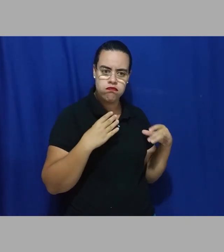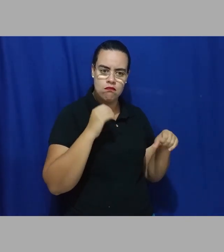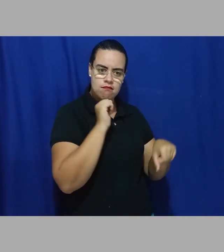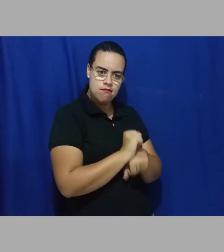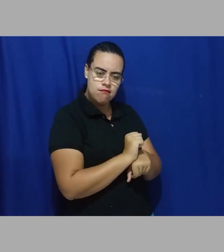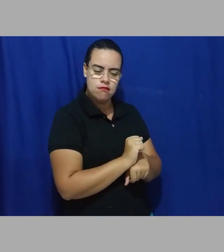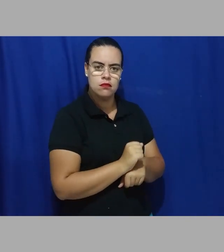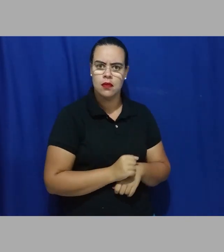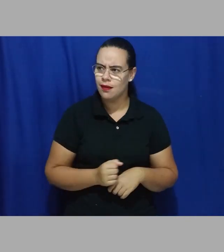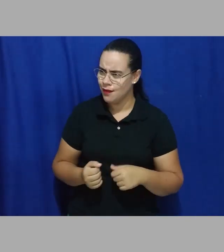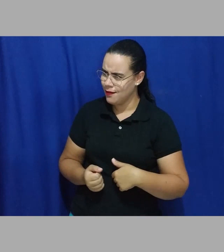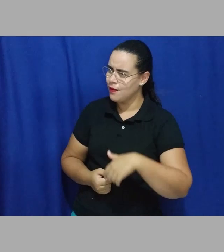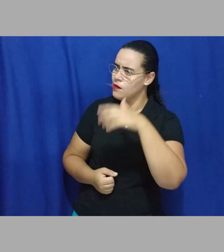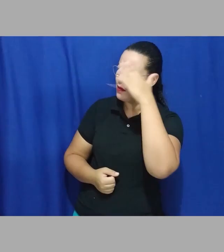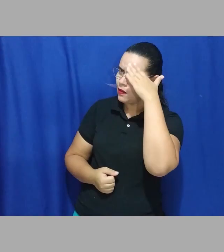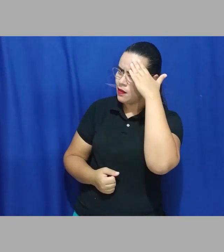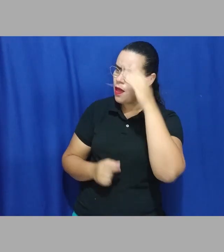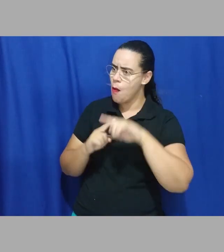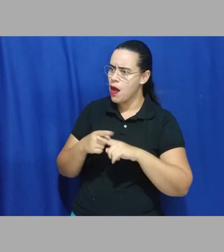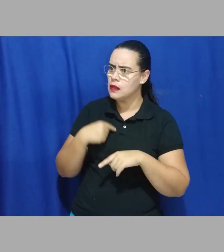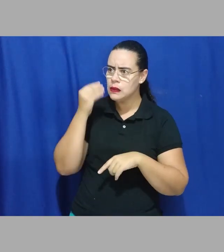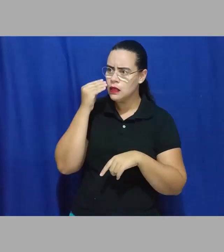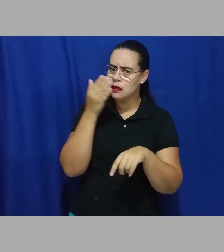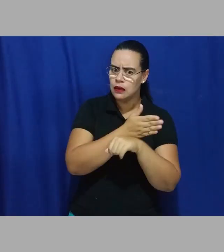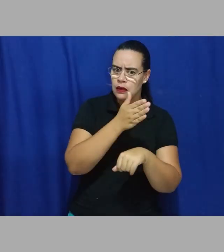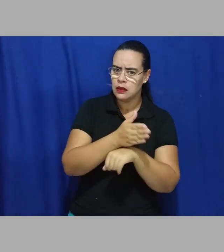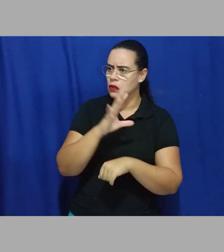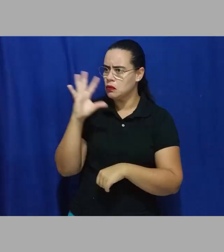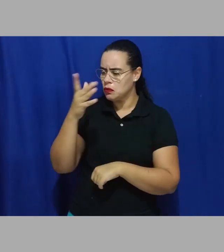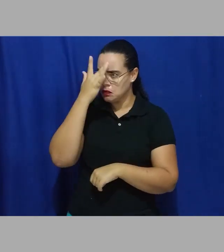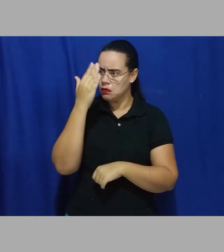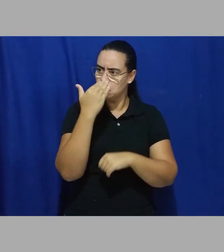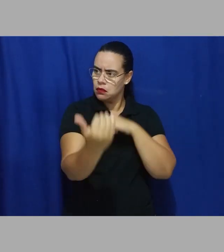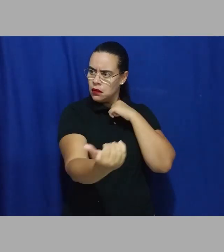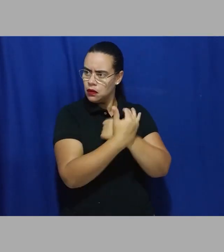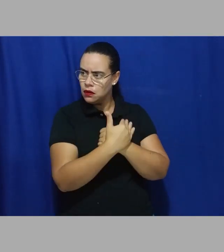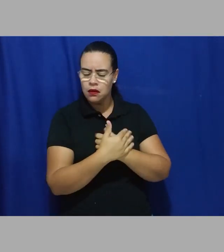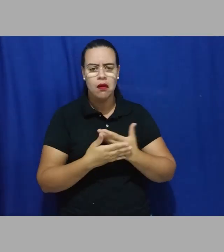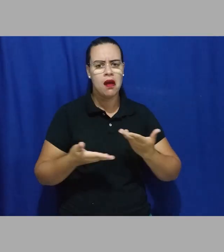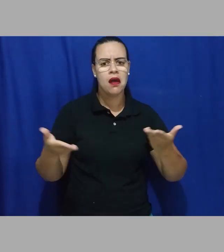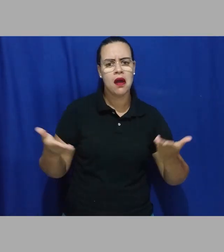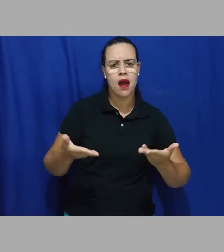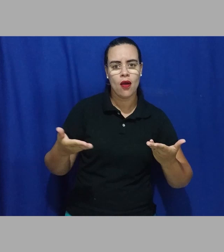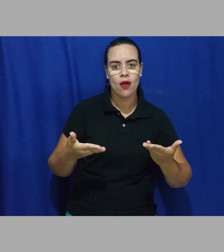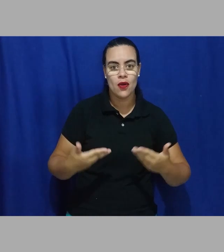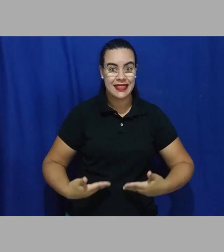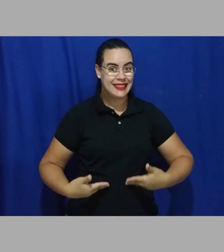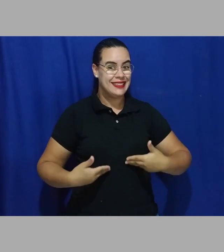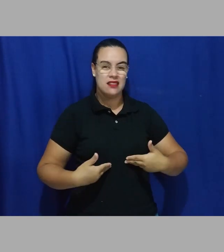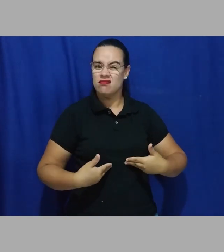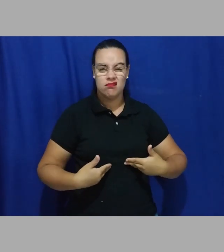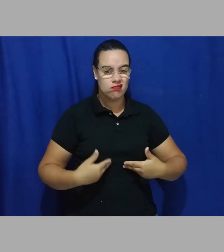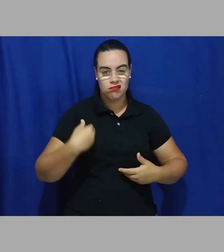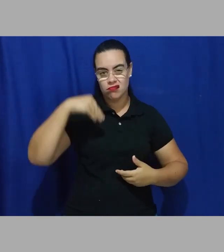quando tentei, todos eles me olharam torto. Agora não tenho ânimo nem para assistir aqueles